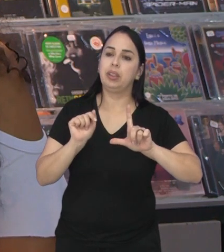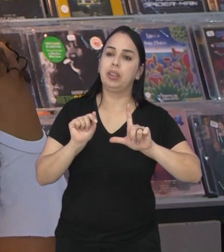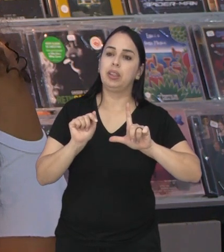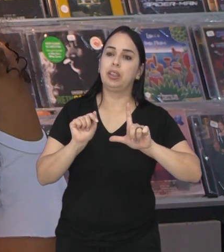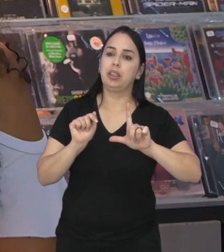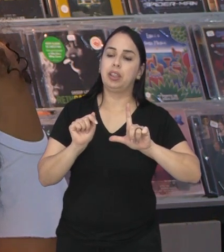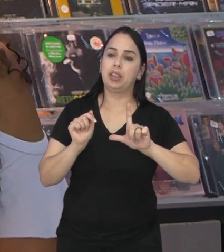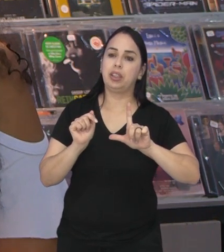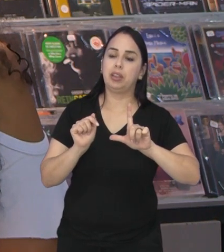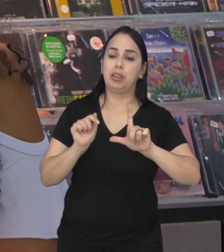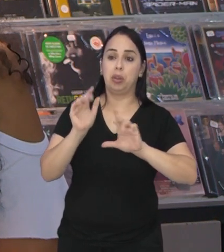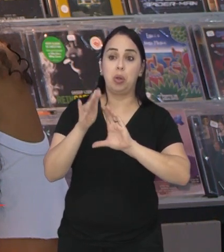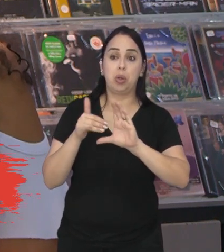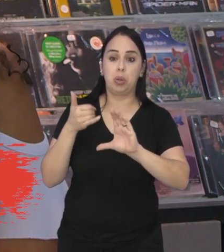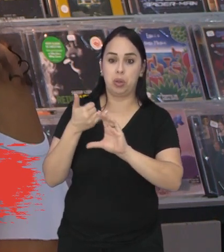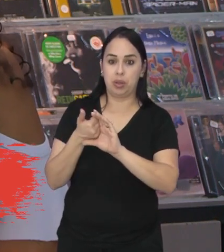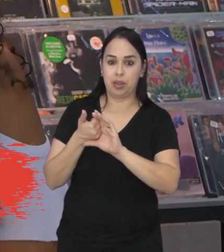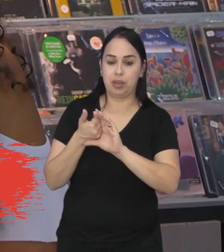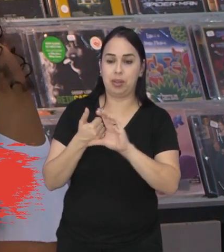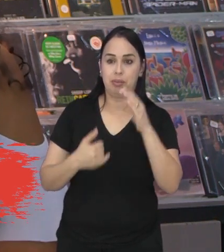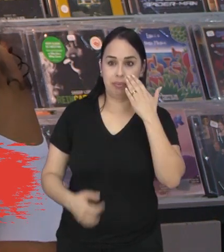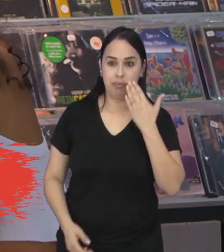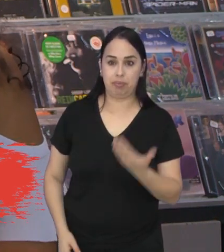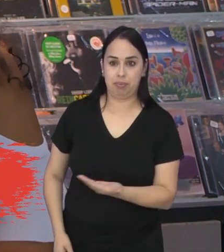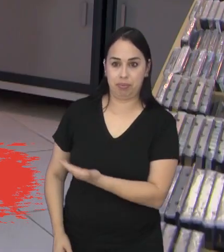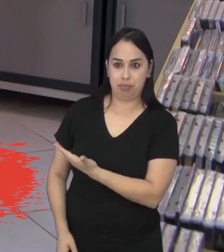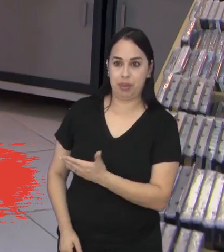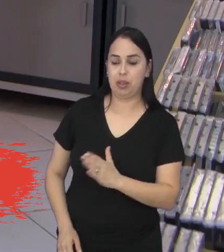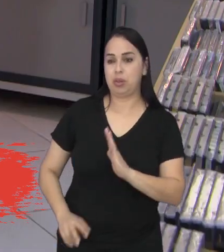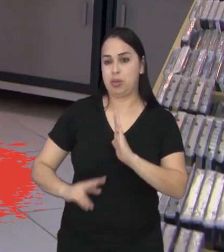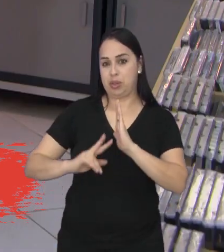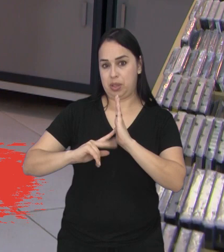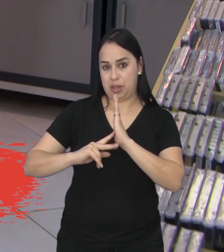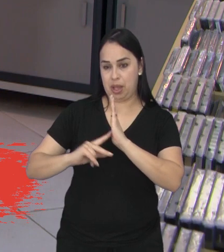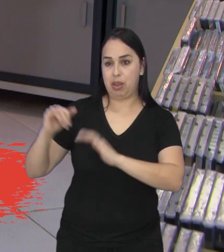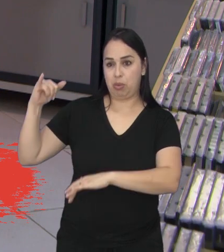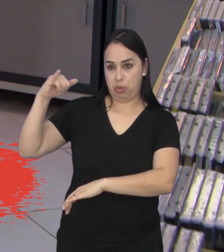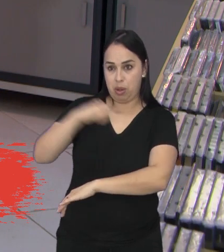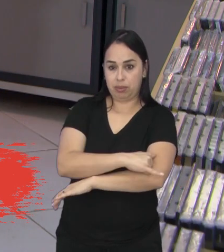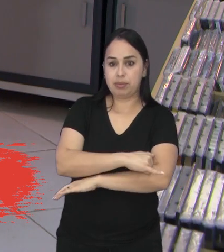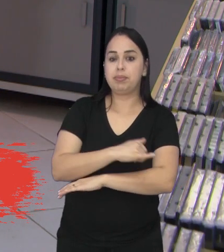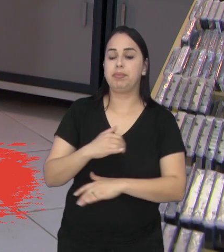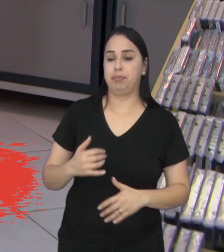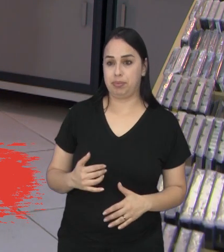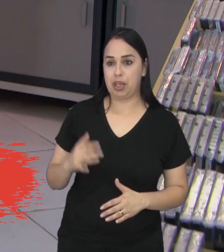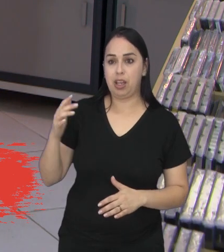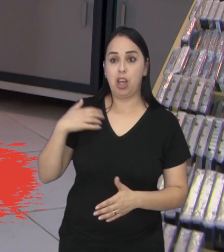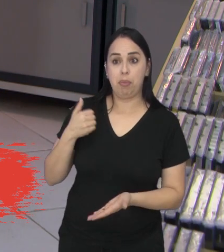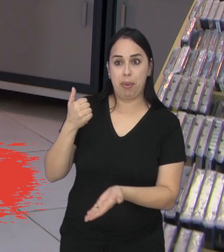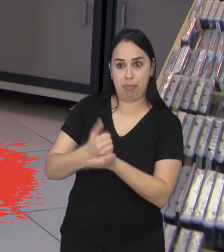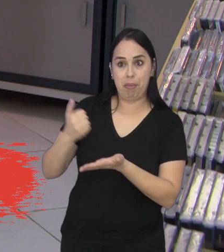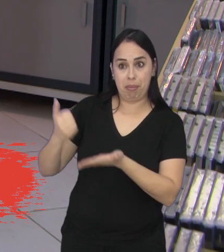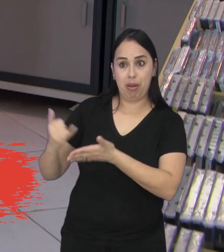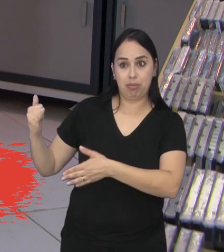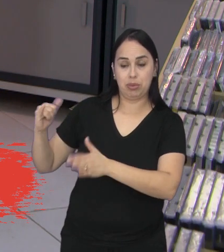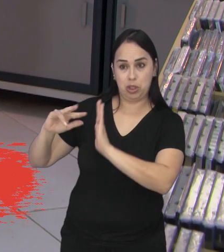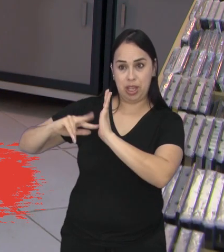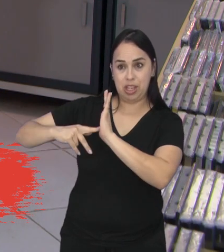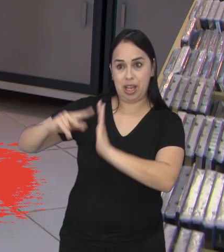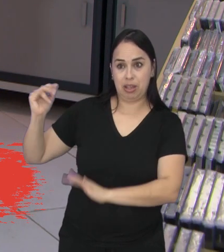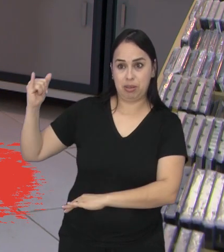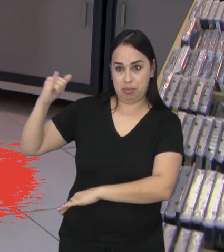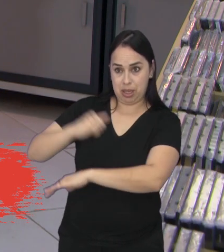ao ar pelo YouTube do Sindicato Aeroespacial, né? Eu sou contratada do Sindicato Aeroespacial,